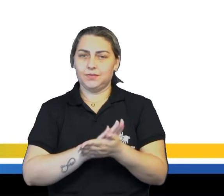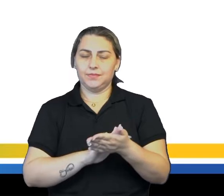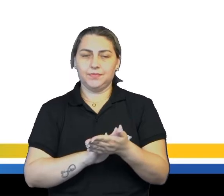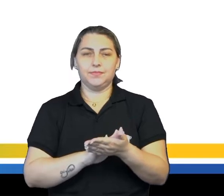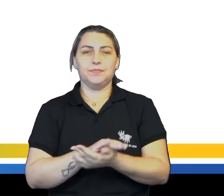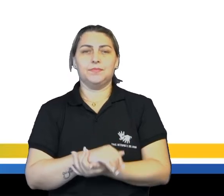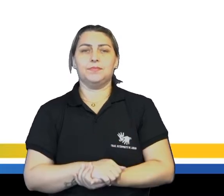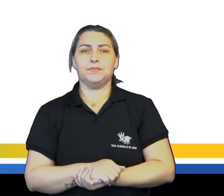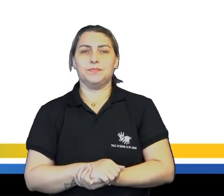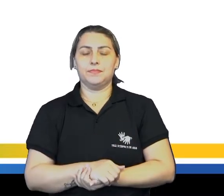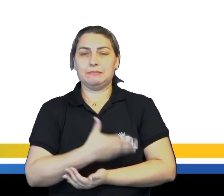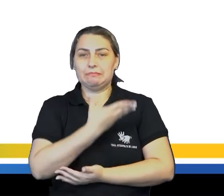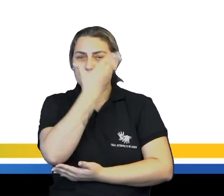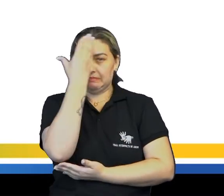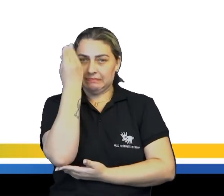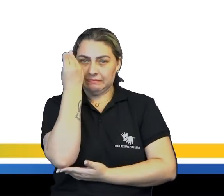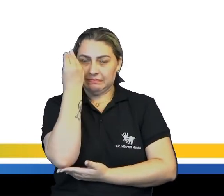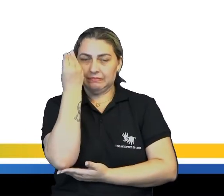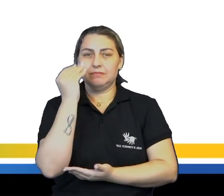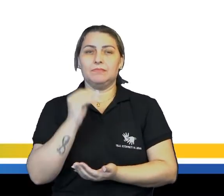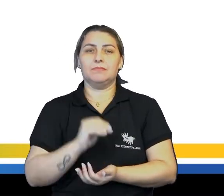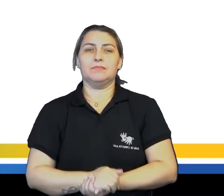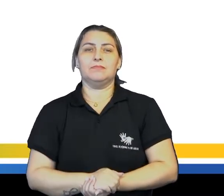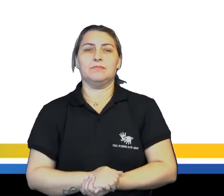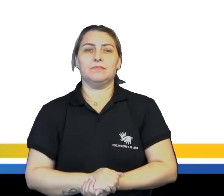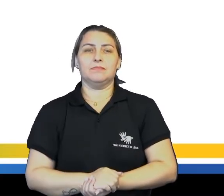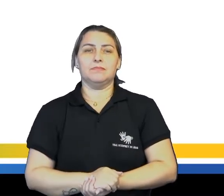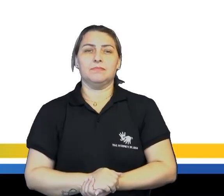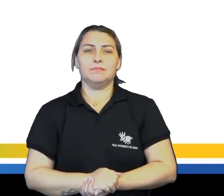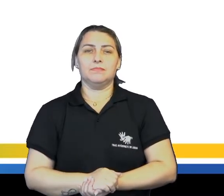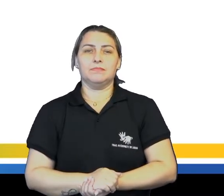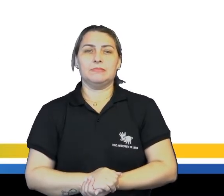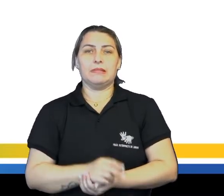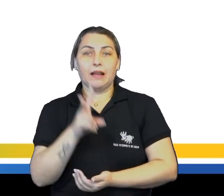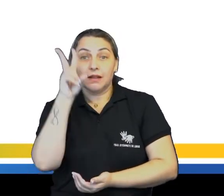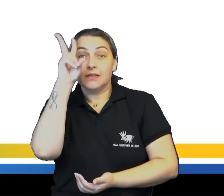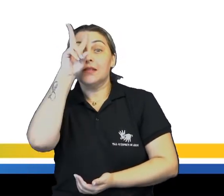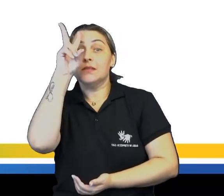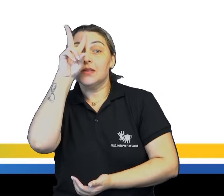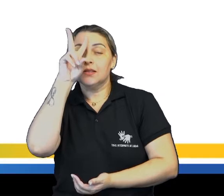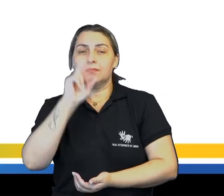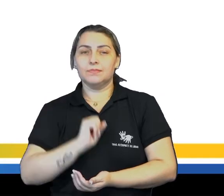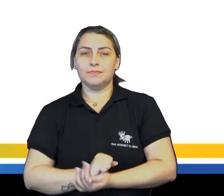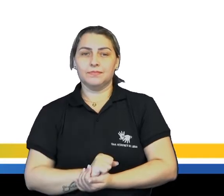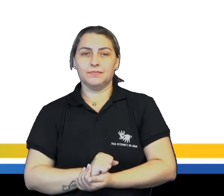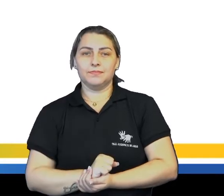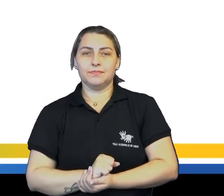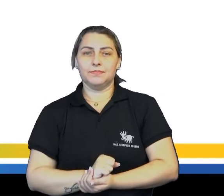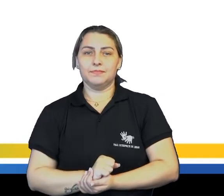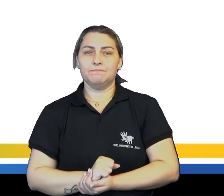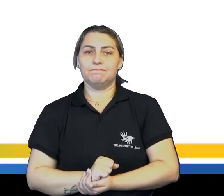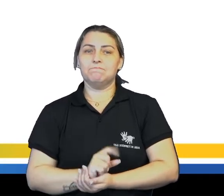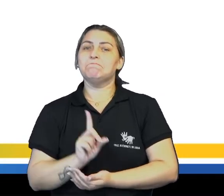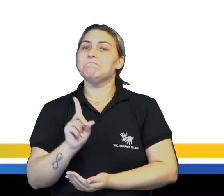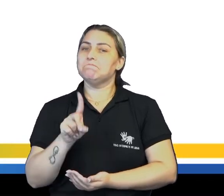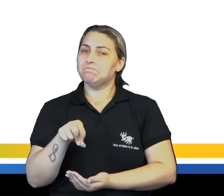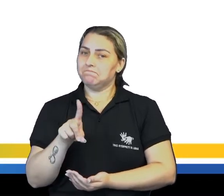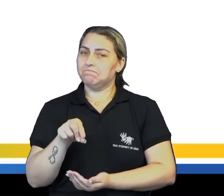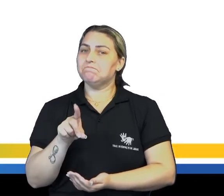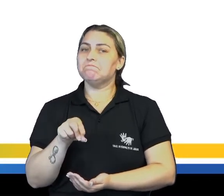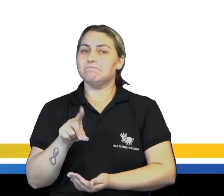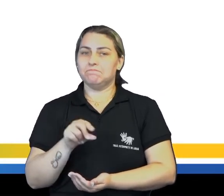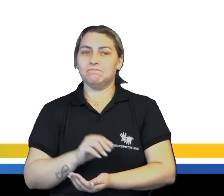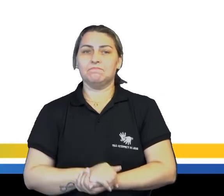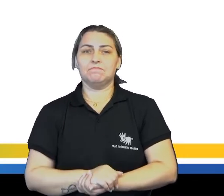próxima, véi, esqueci. Ah, véi, lembrei. Putz, véi, é